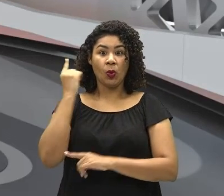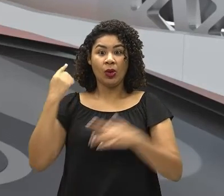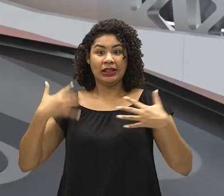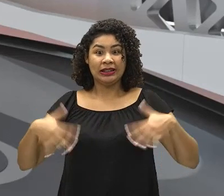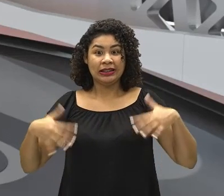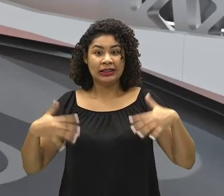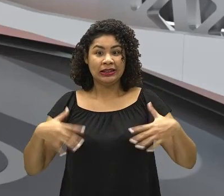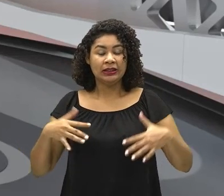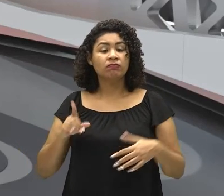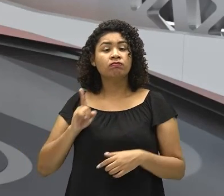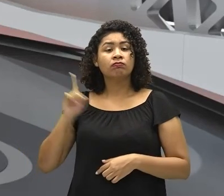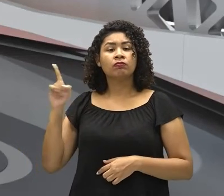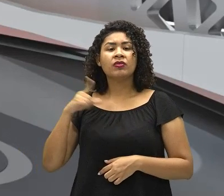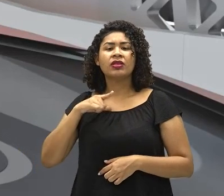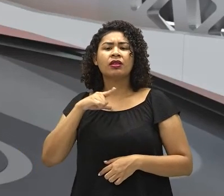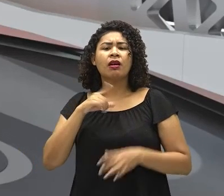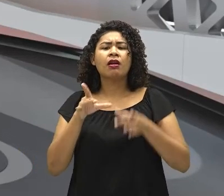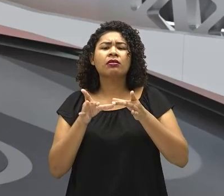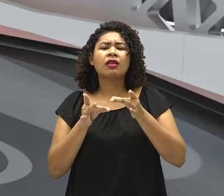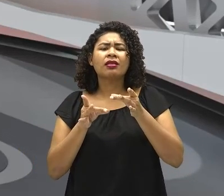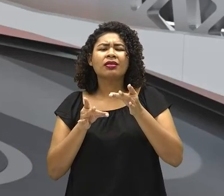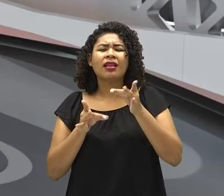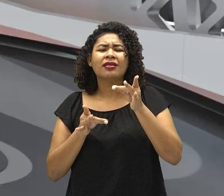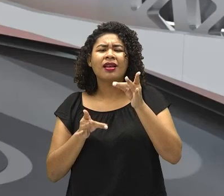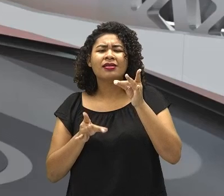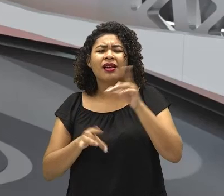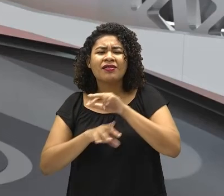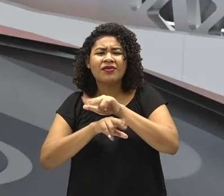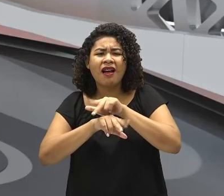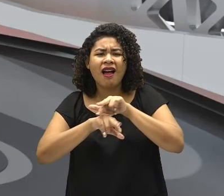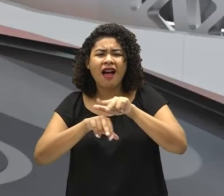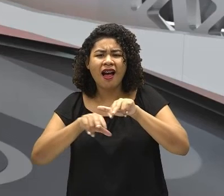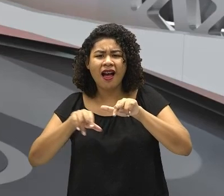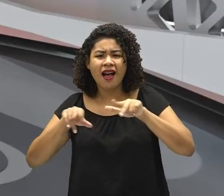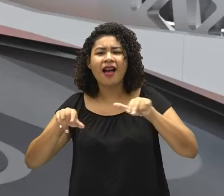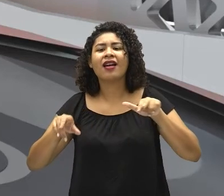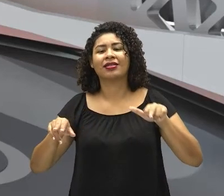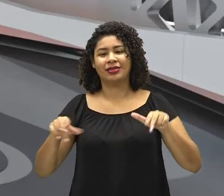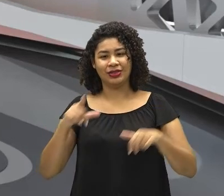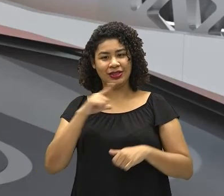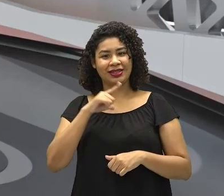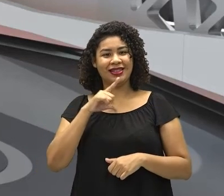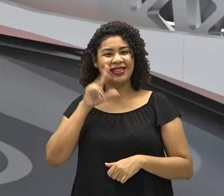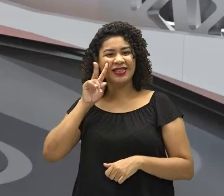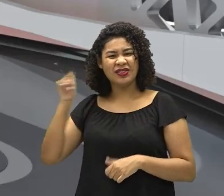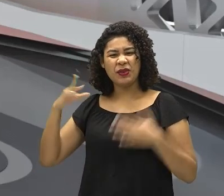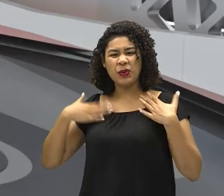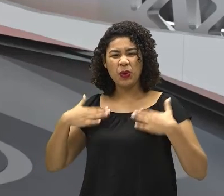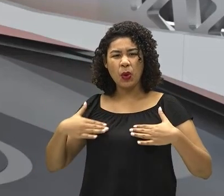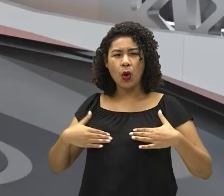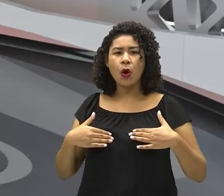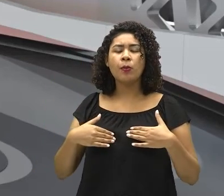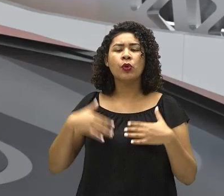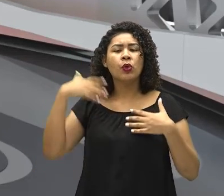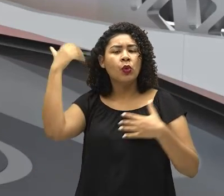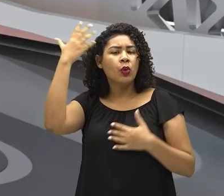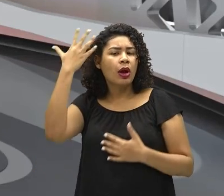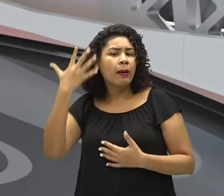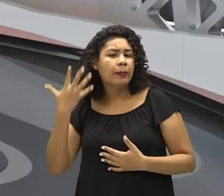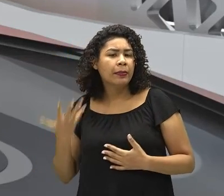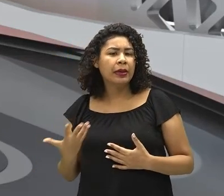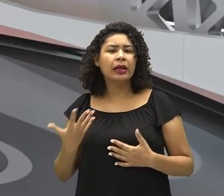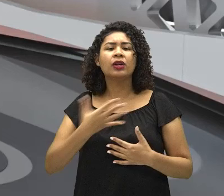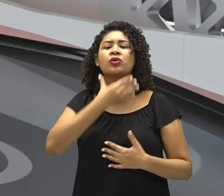diversos detalhes, minuciosamente o corpo humano foi representado. ali, ó, cabelo, pescoço,